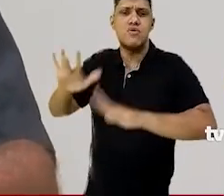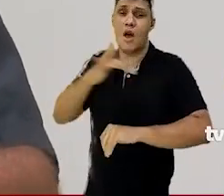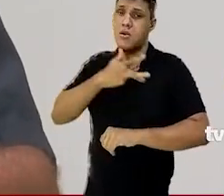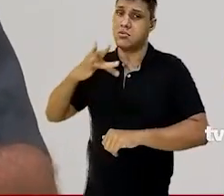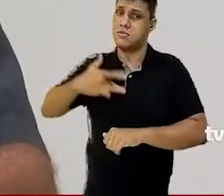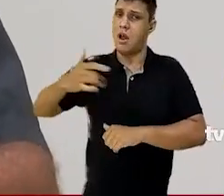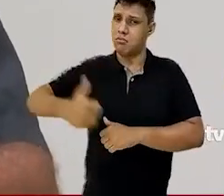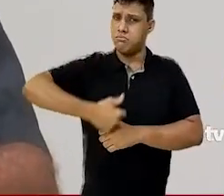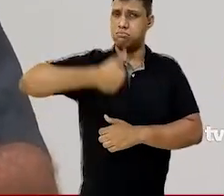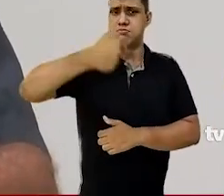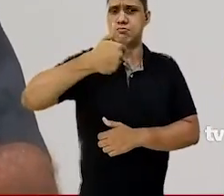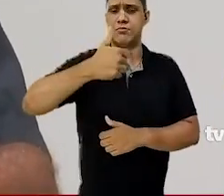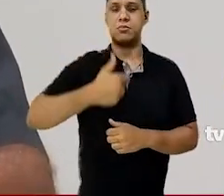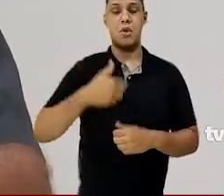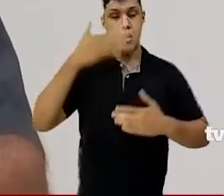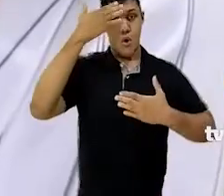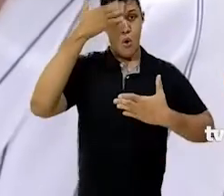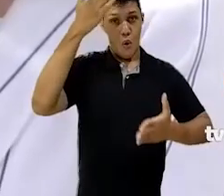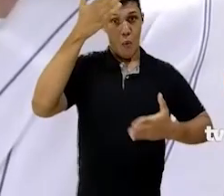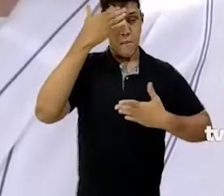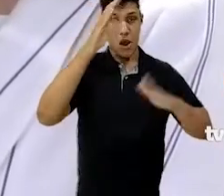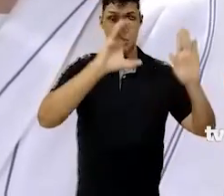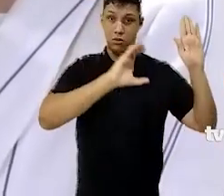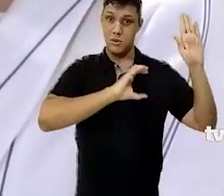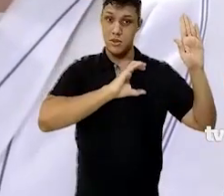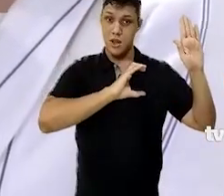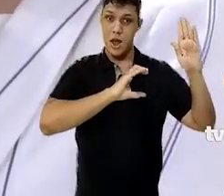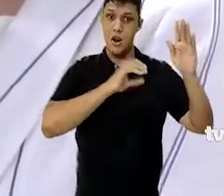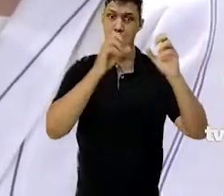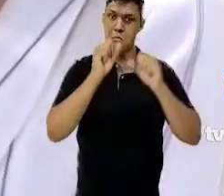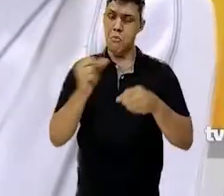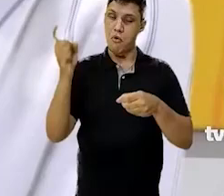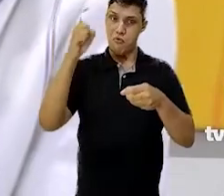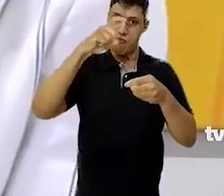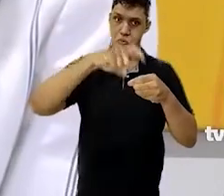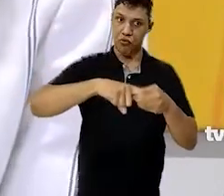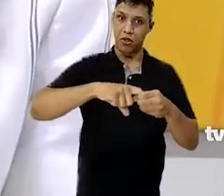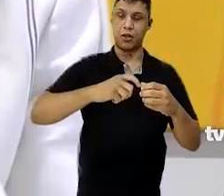Caicó. Obrigada, candidato. Pode voltar para o seu lugar.